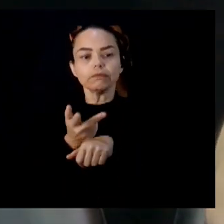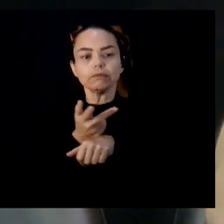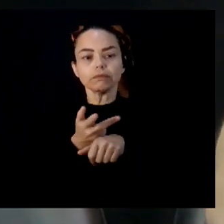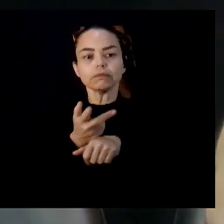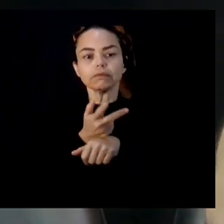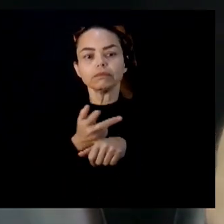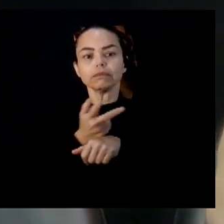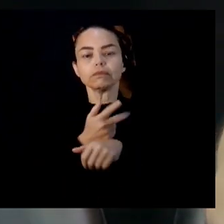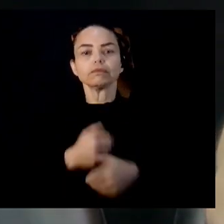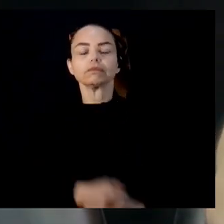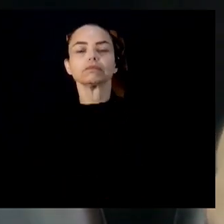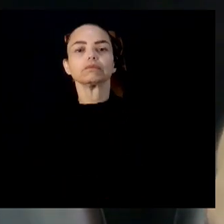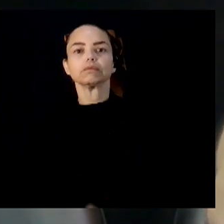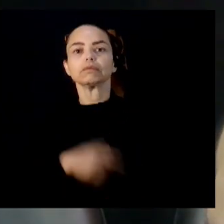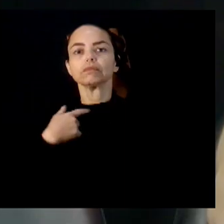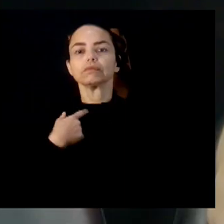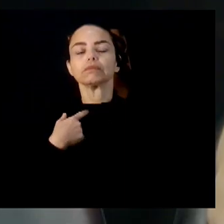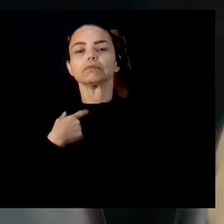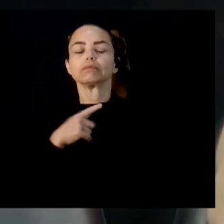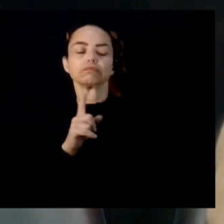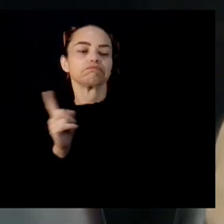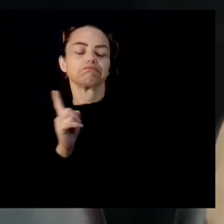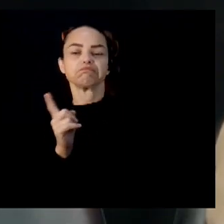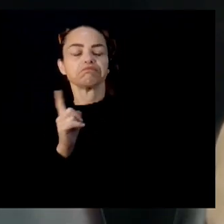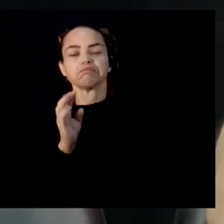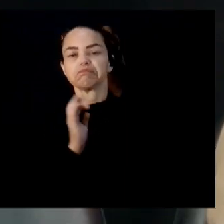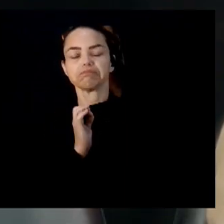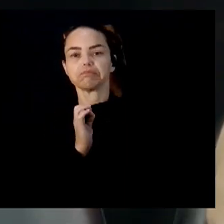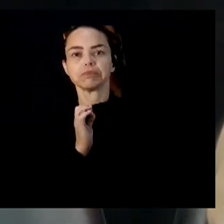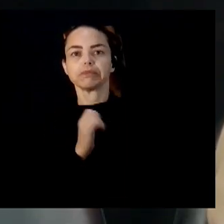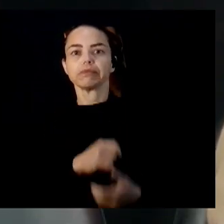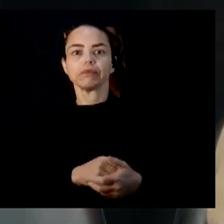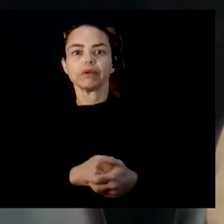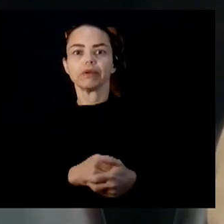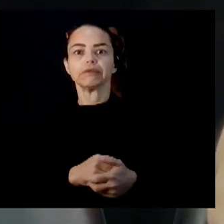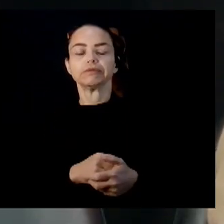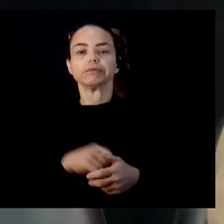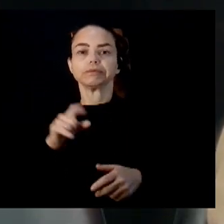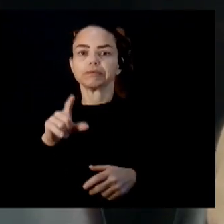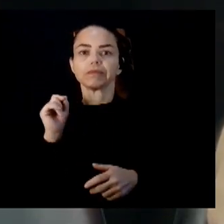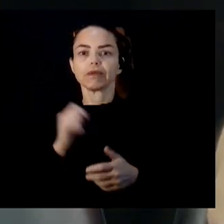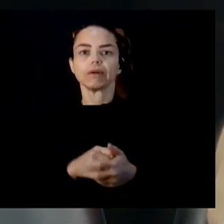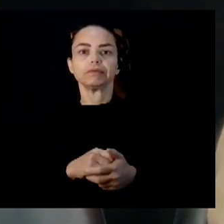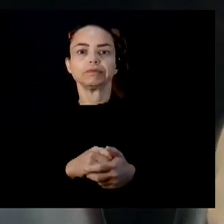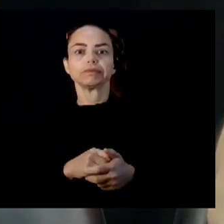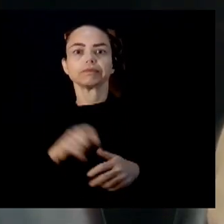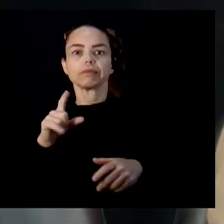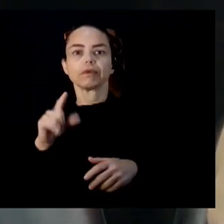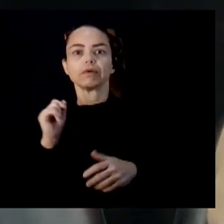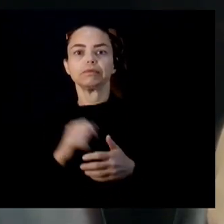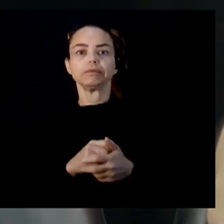a saída disso talvez não seja uma grande alternativa. Talvez a alternativa